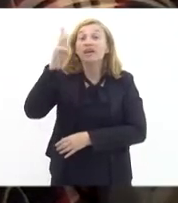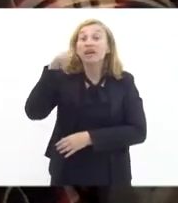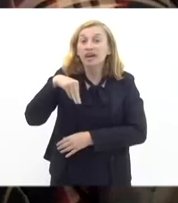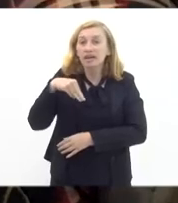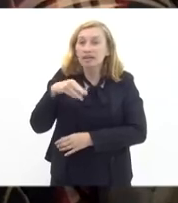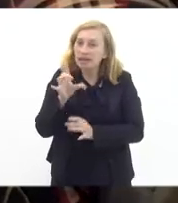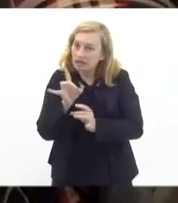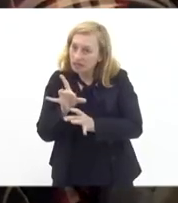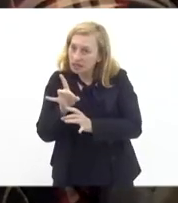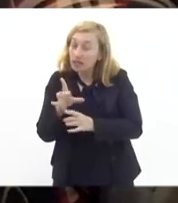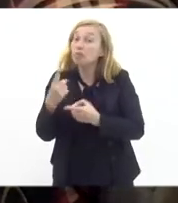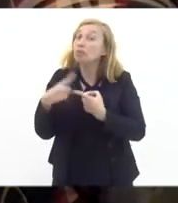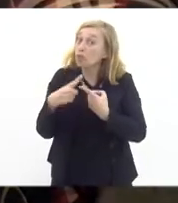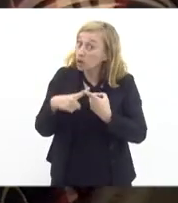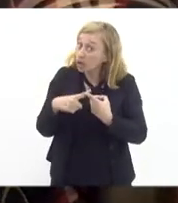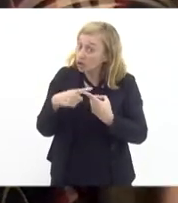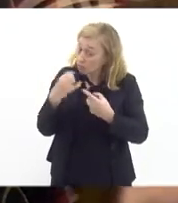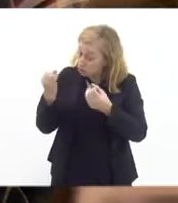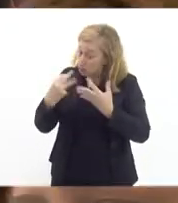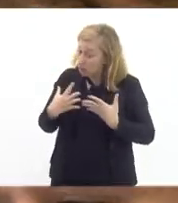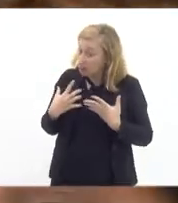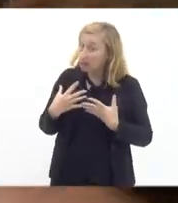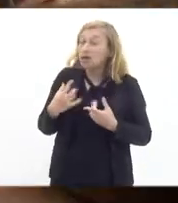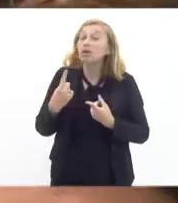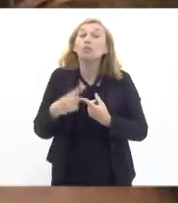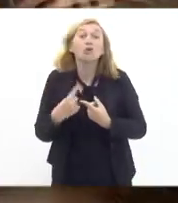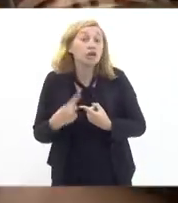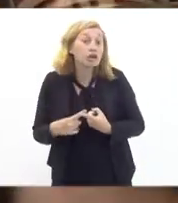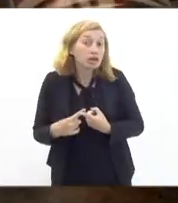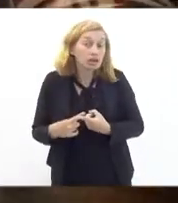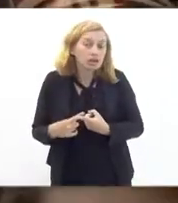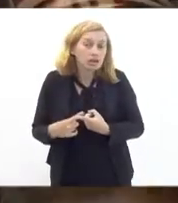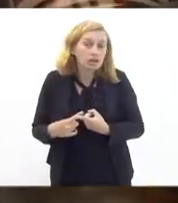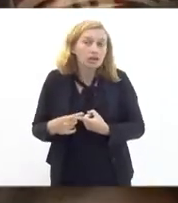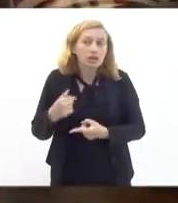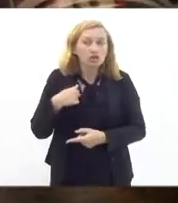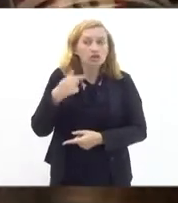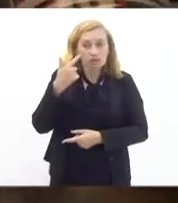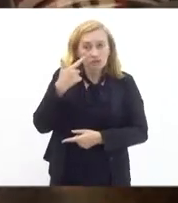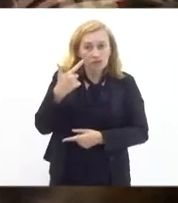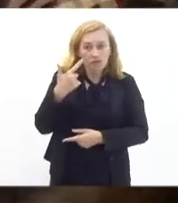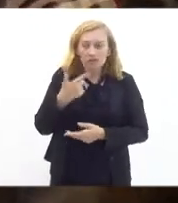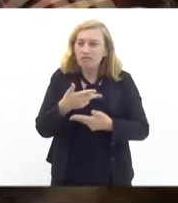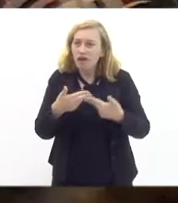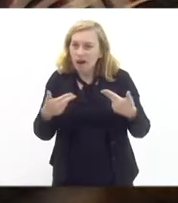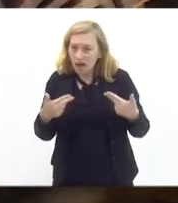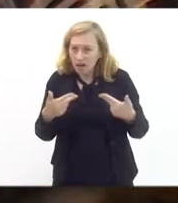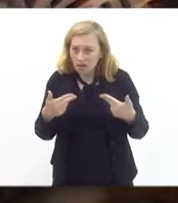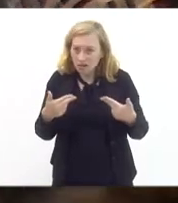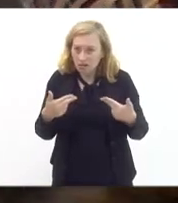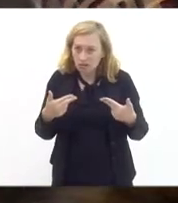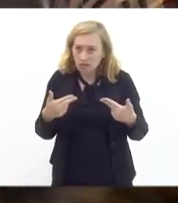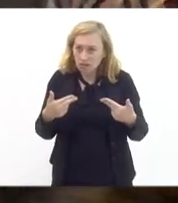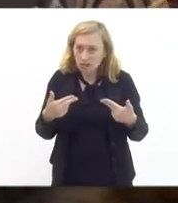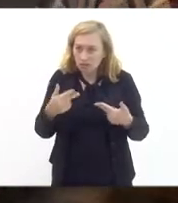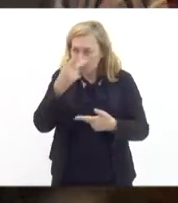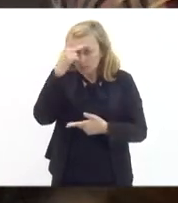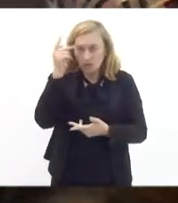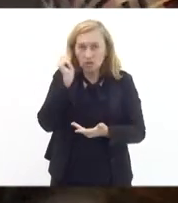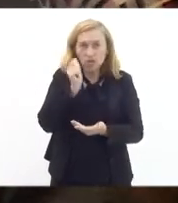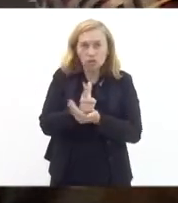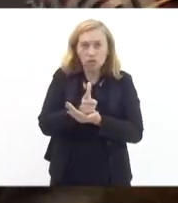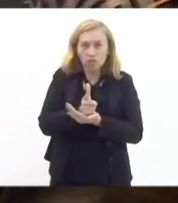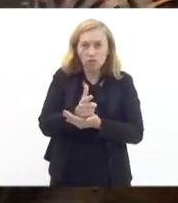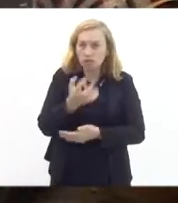vendendo. Por quê? Deixa eu terminar. Por quê? Eu já peguei várias pessoas que compraram